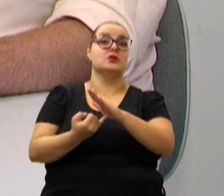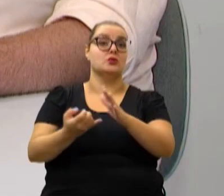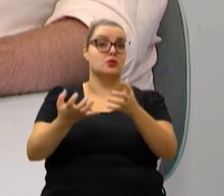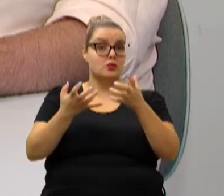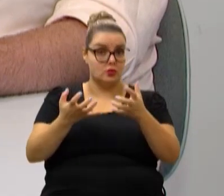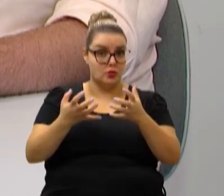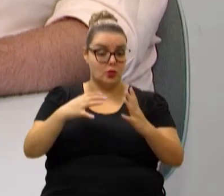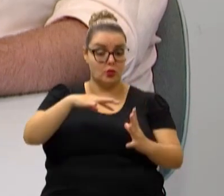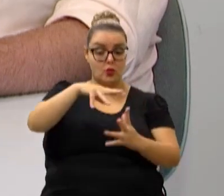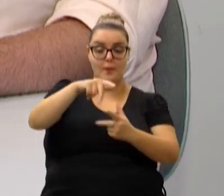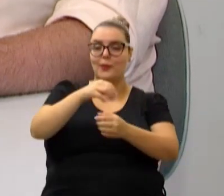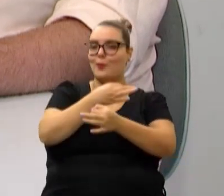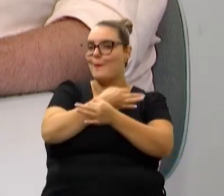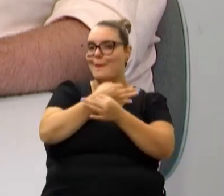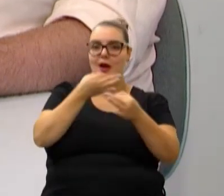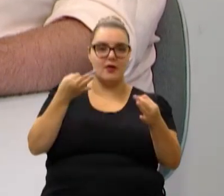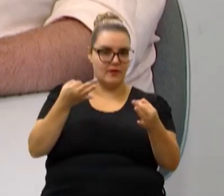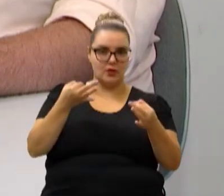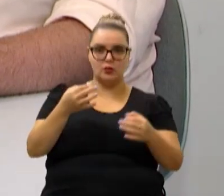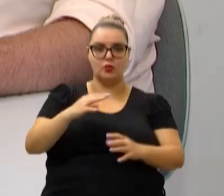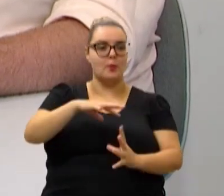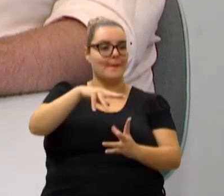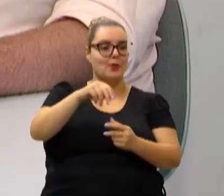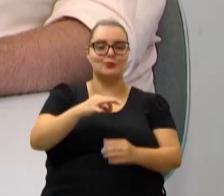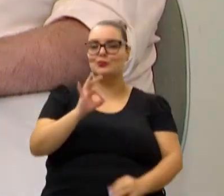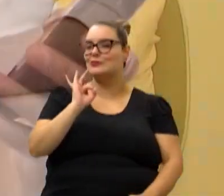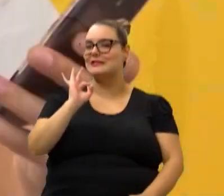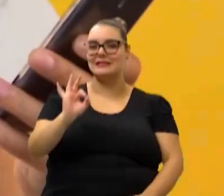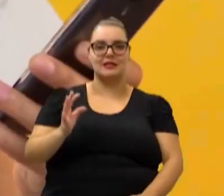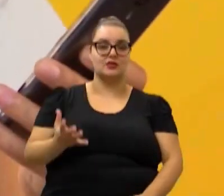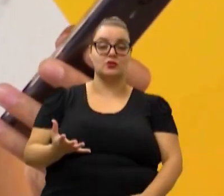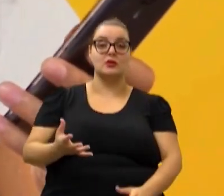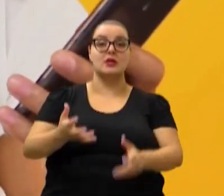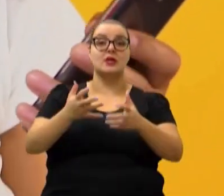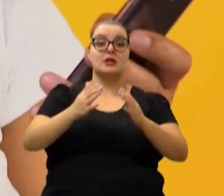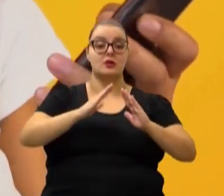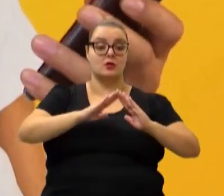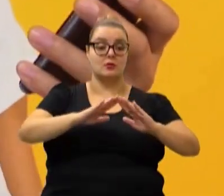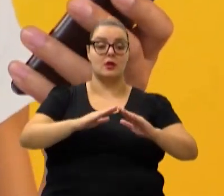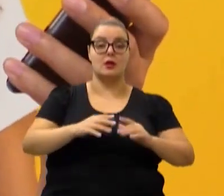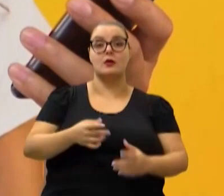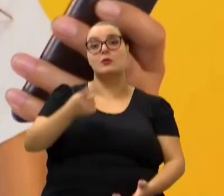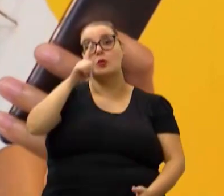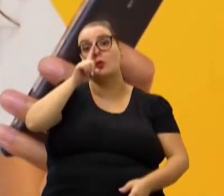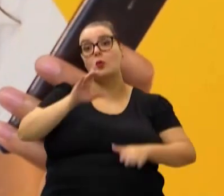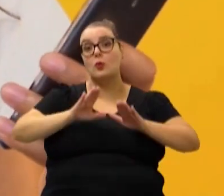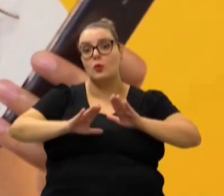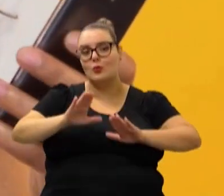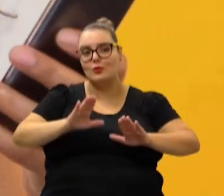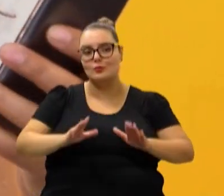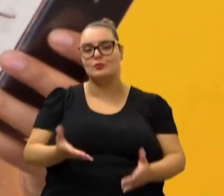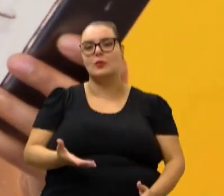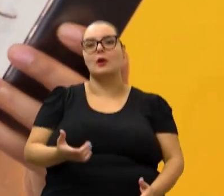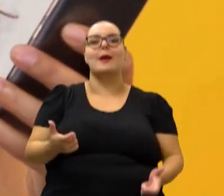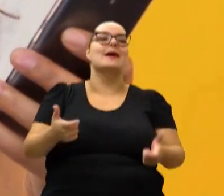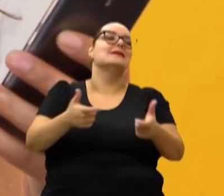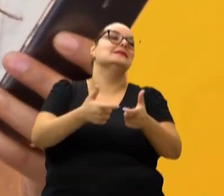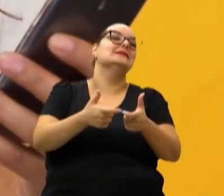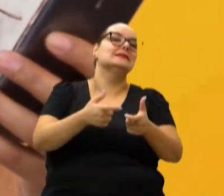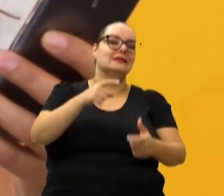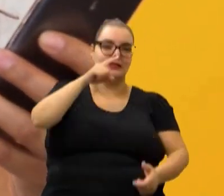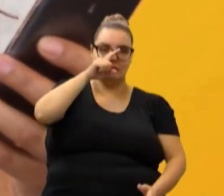as instituições querem, num mundo perfeito, num mundo ideal, elas gostariam de emprestar com risco de inadimplência